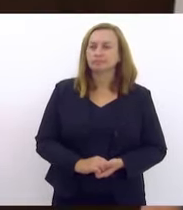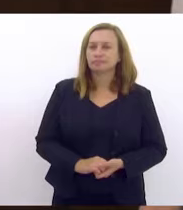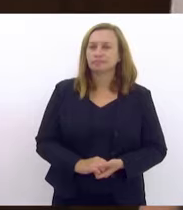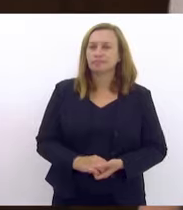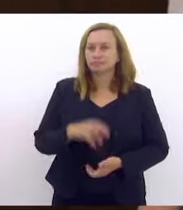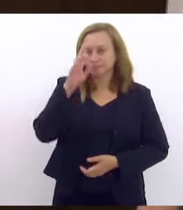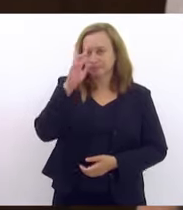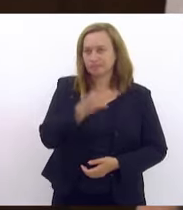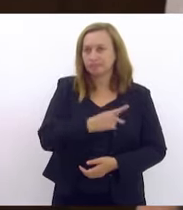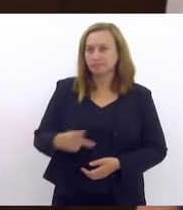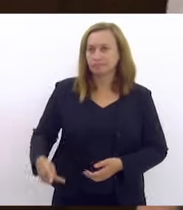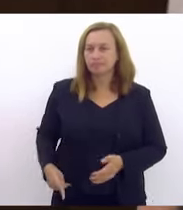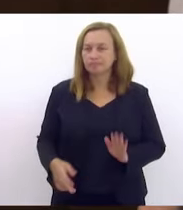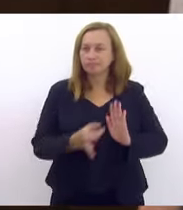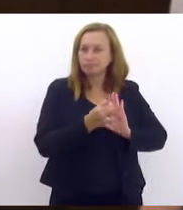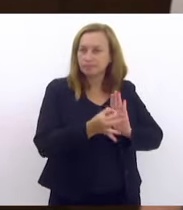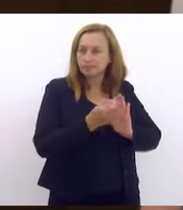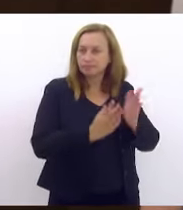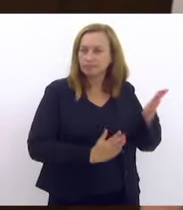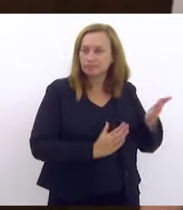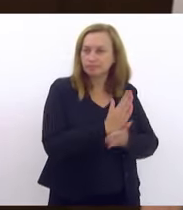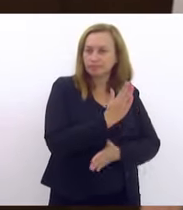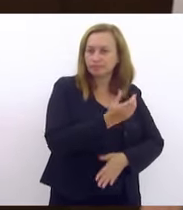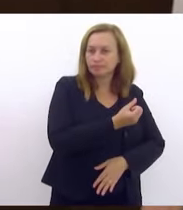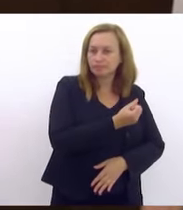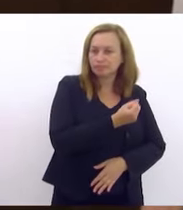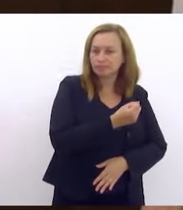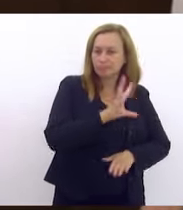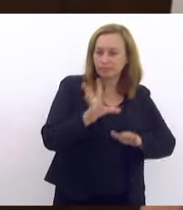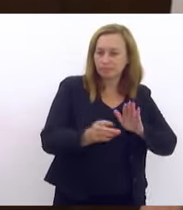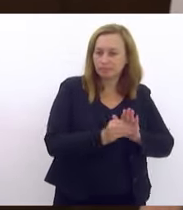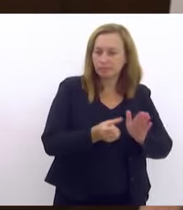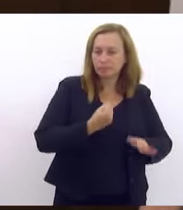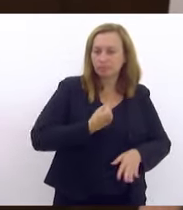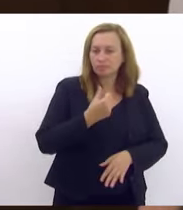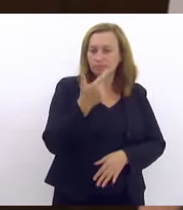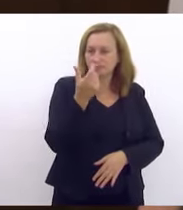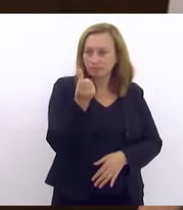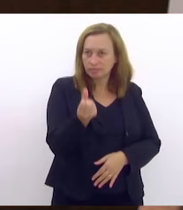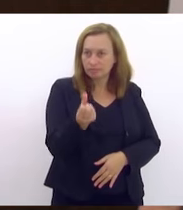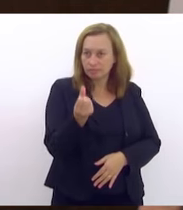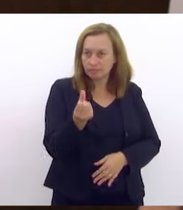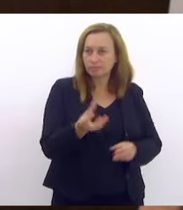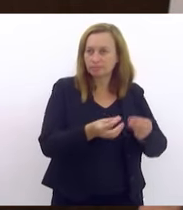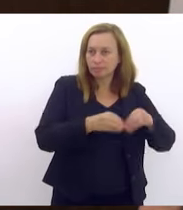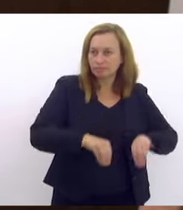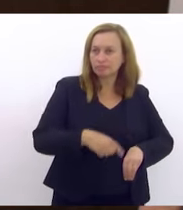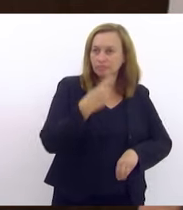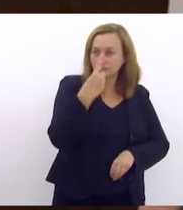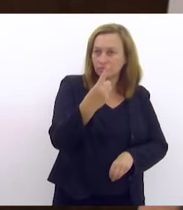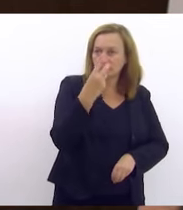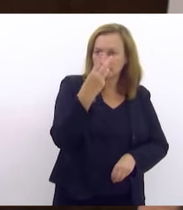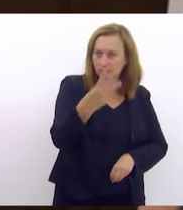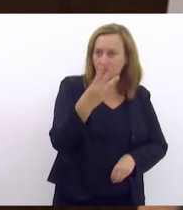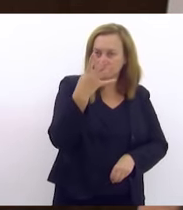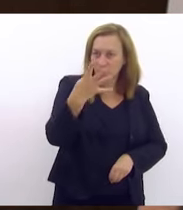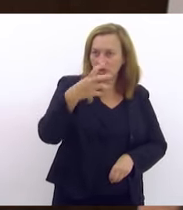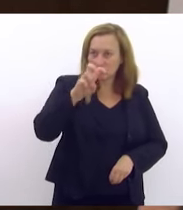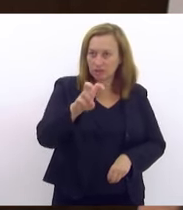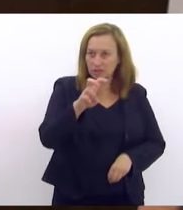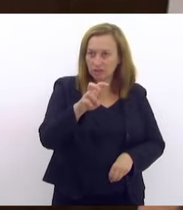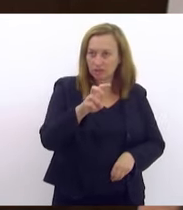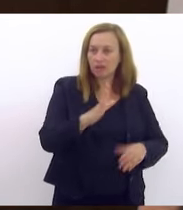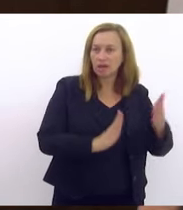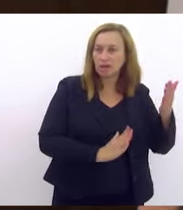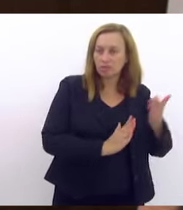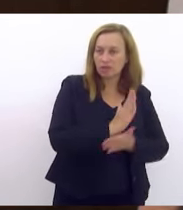Presidente, o parecer é favorável à emenda número 6, prejudicadas as emendas 1, 3, 4 e 5 pela emenda número